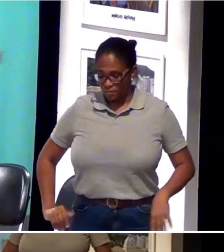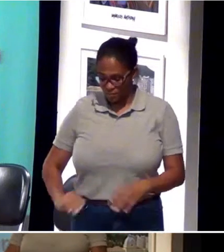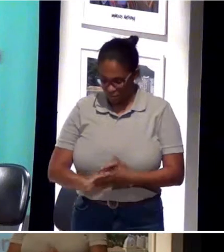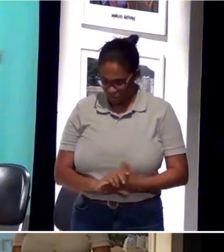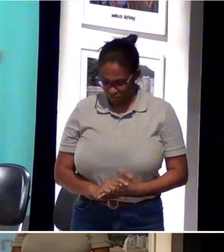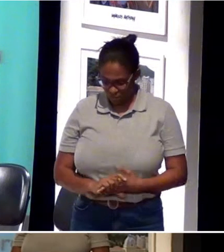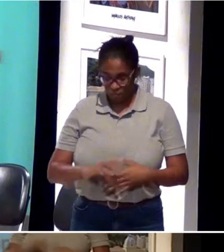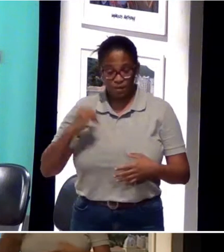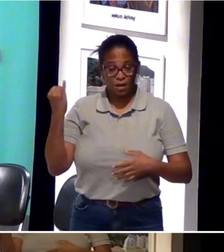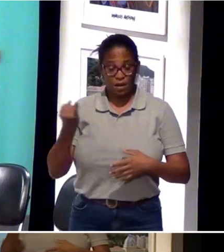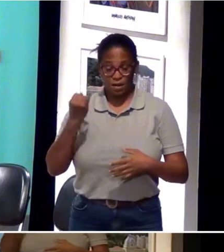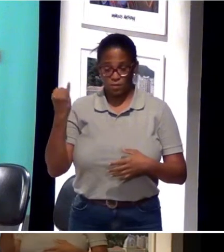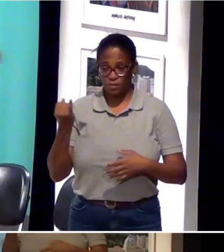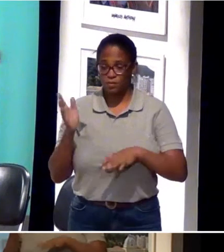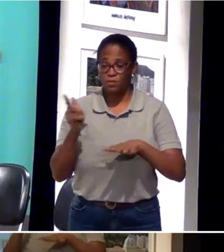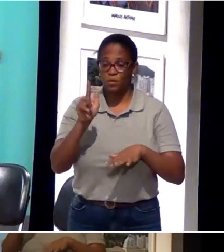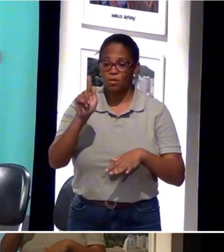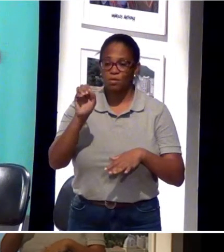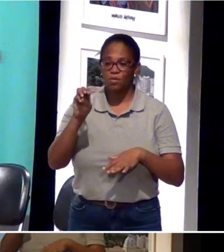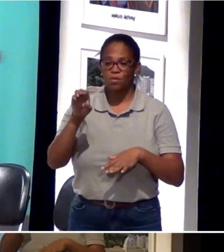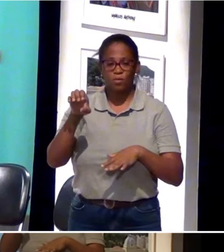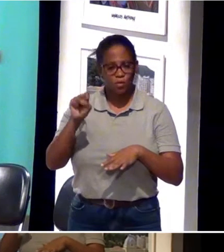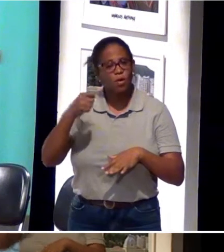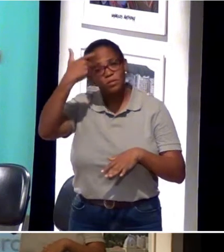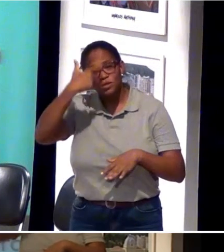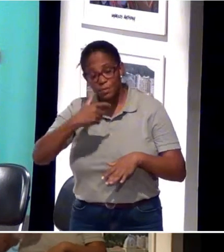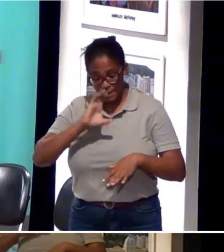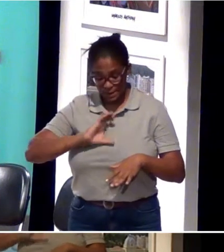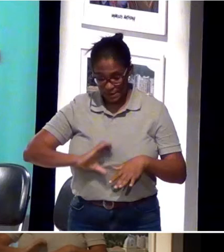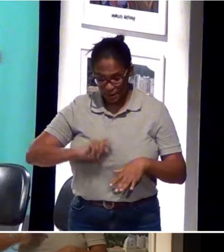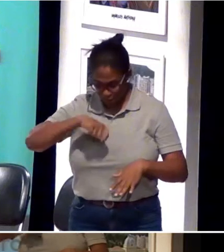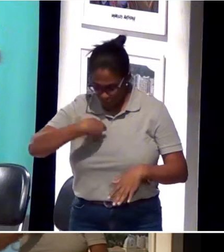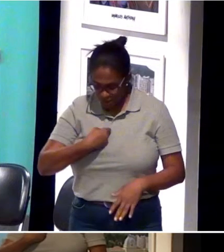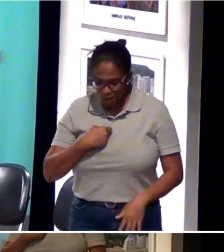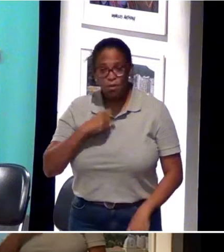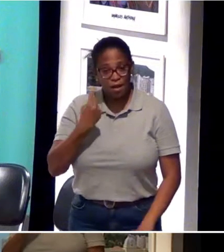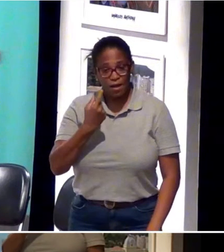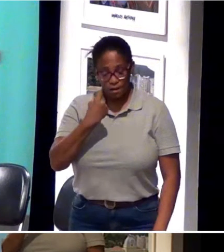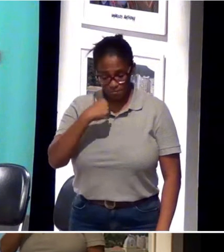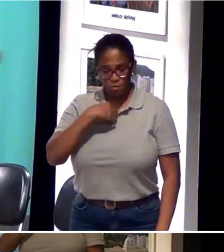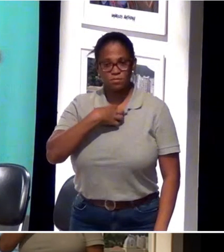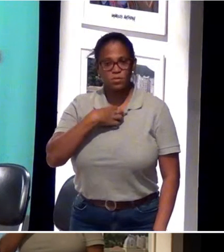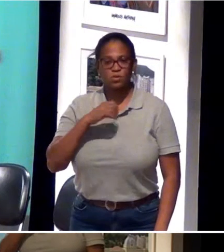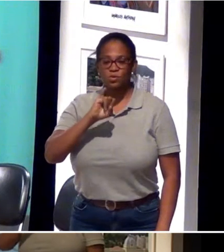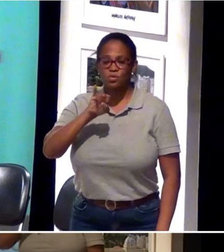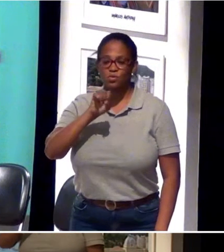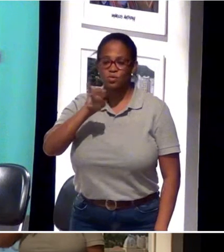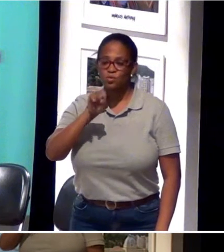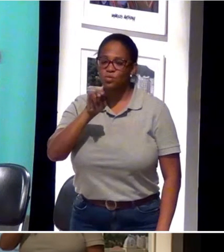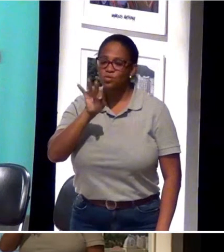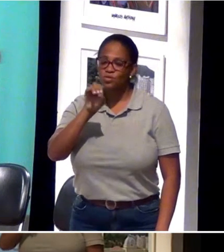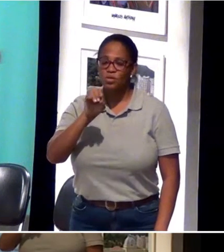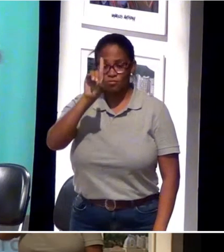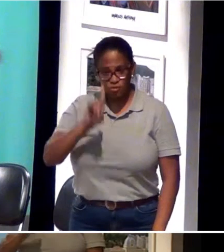o Castro Gomes ele vai trazer essa reflexão, que é a formação do cidadão como sujeito de direitos somente é possível dentro do contexto da